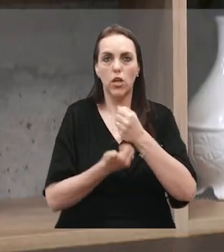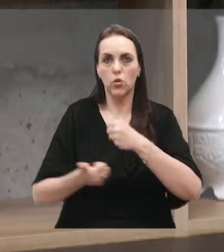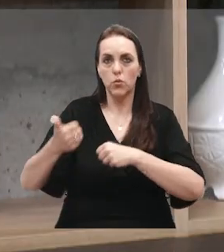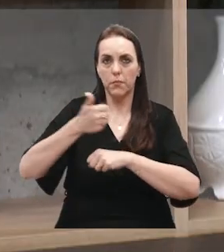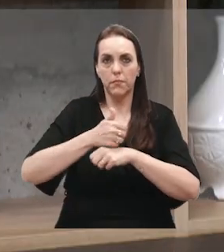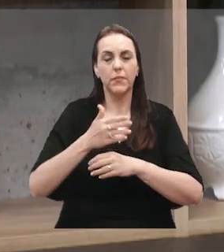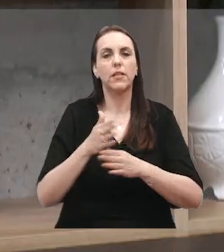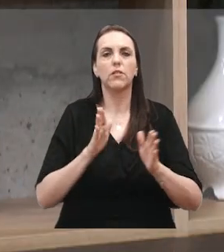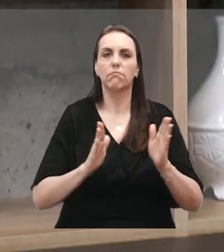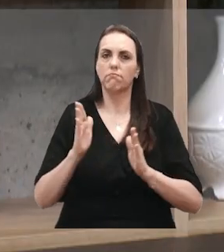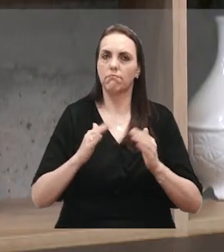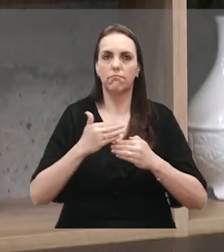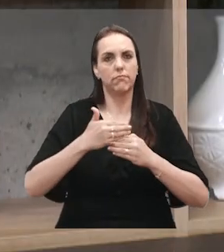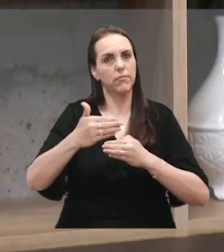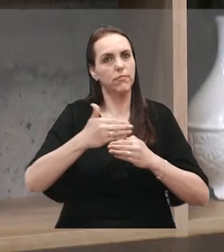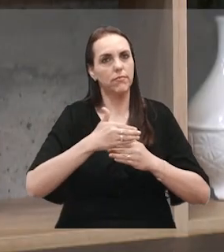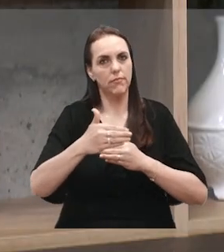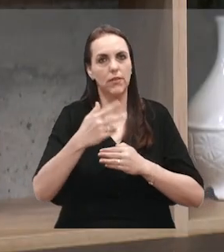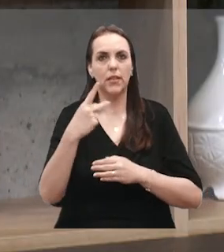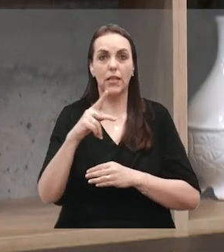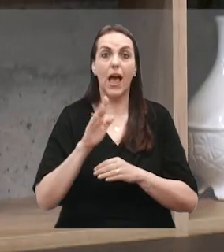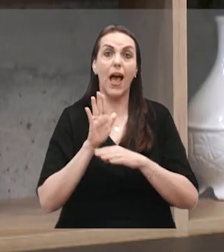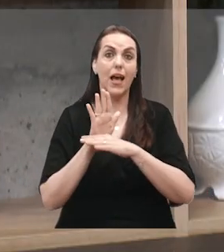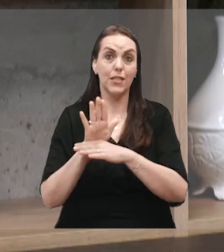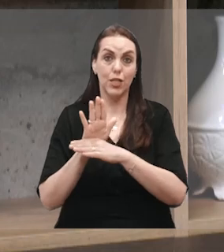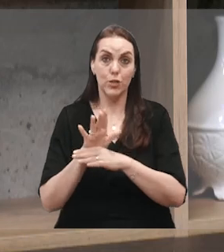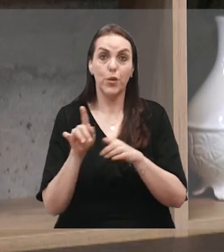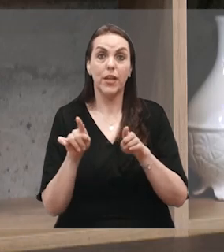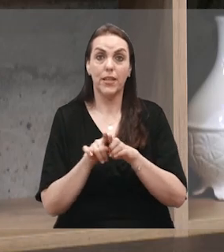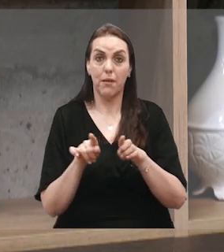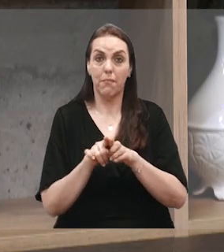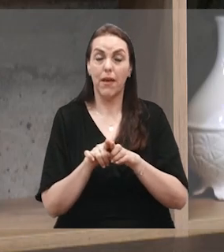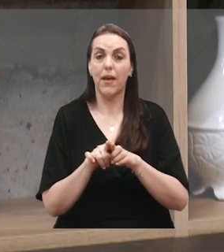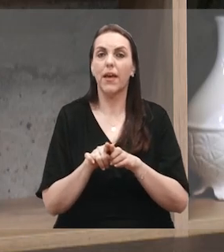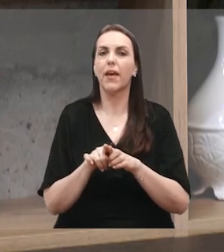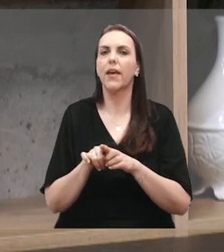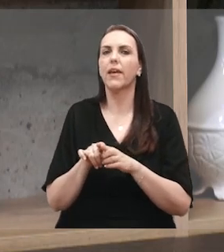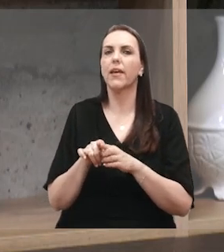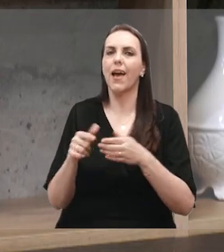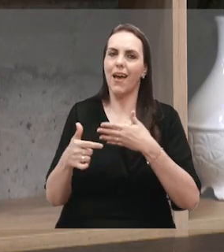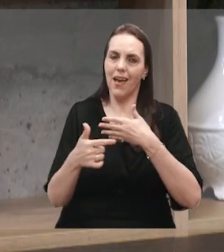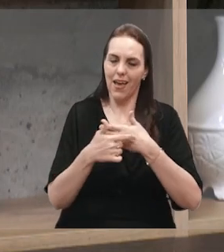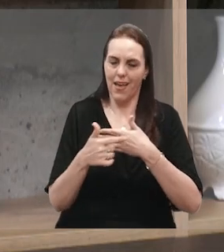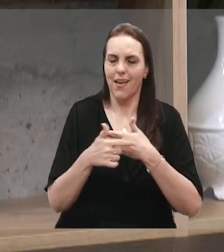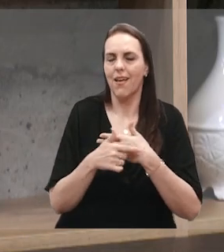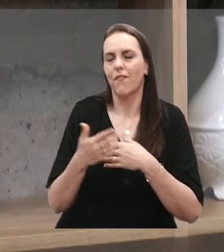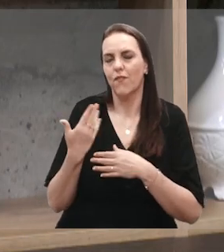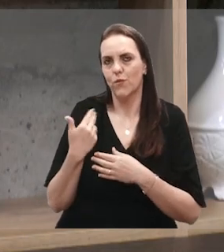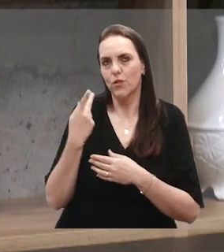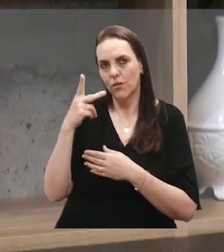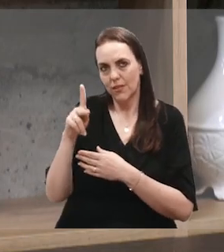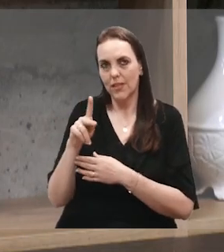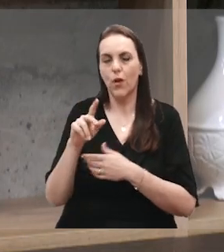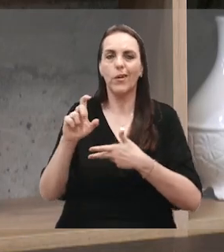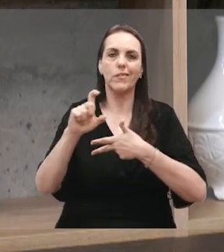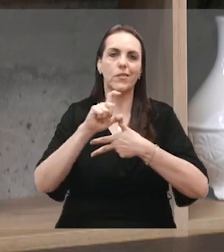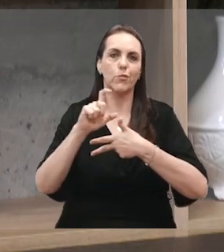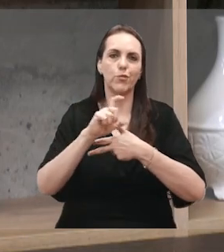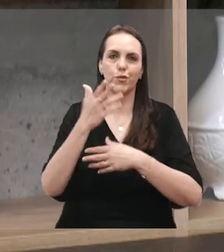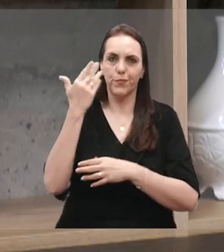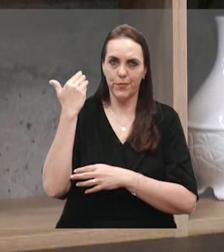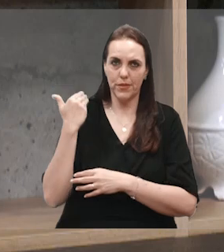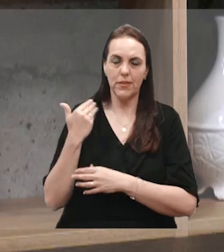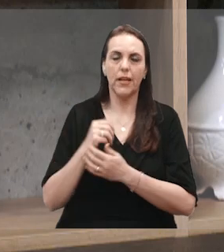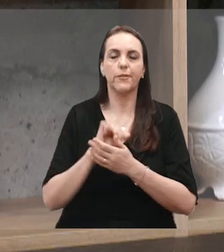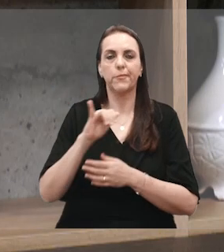uma trajetória, foi assessora, ocupou cargos no Executivo e outras oportunidades. Como que se dará a